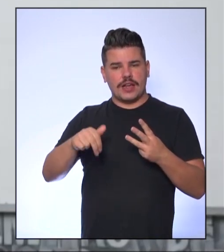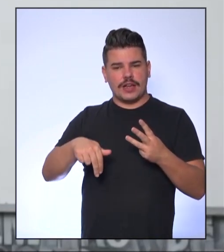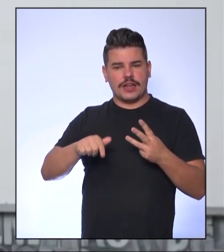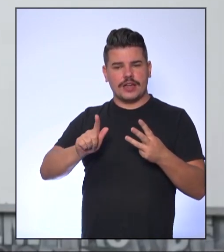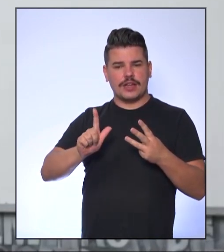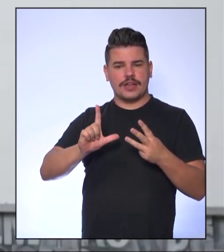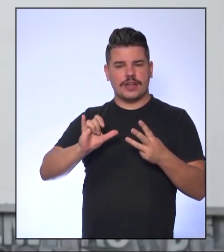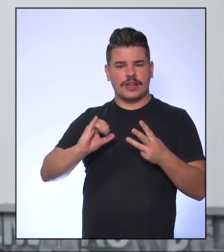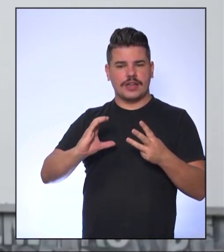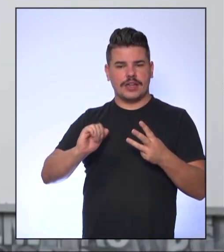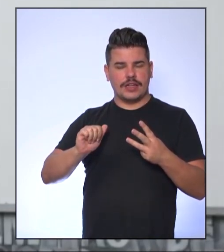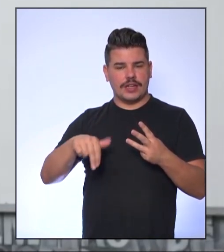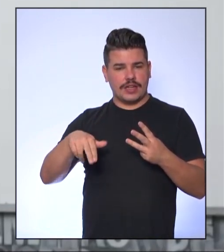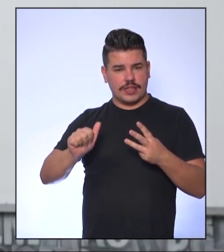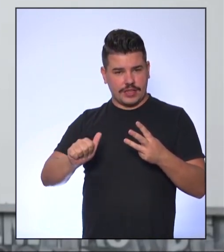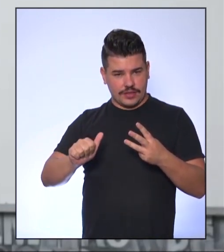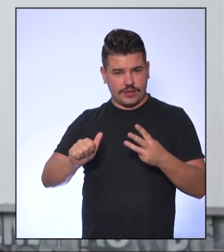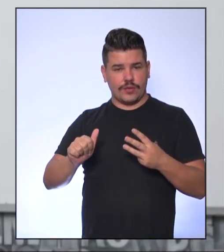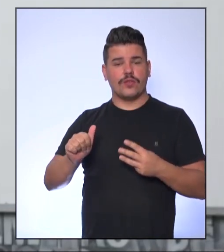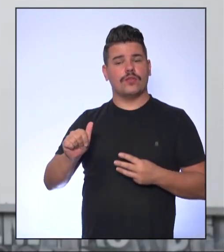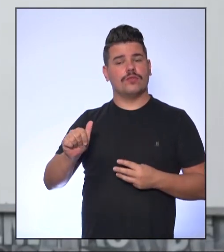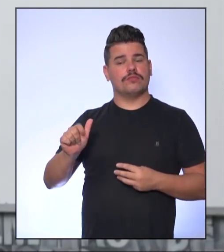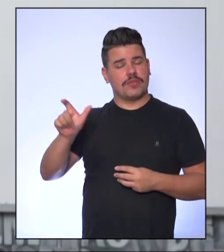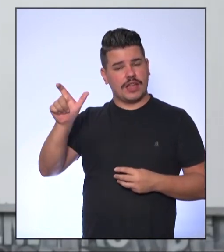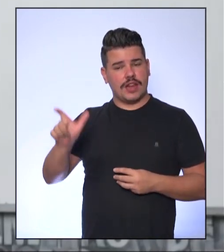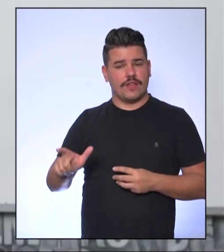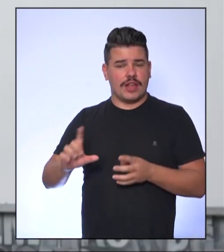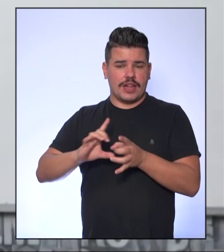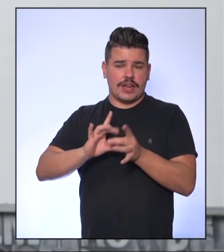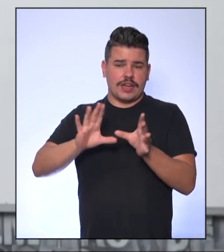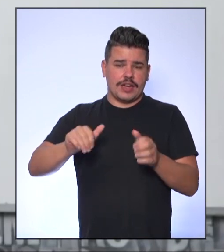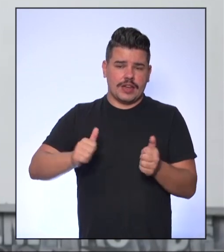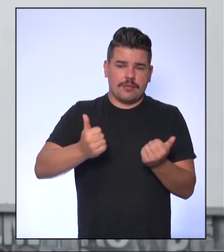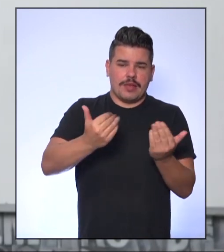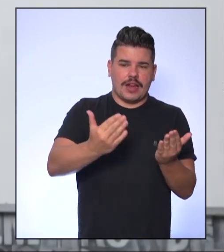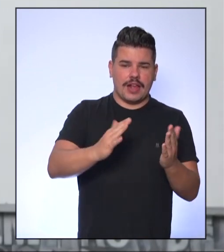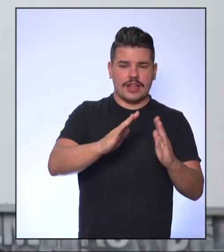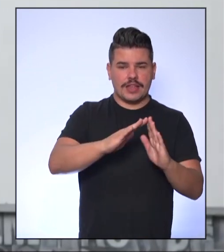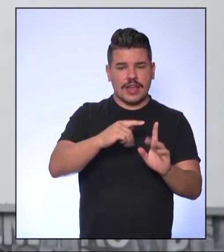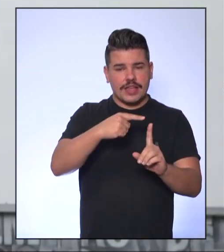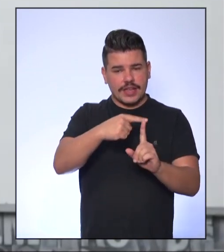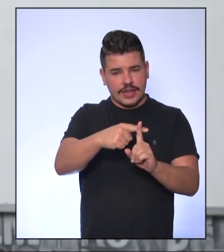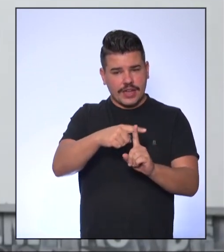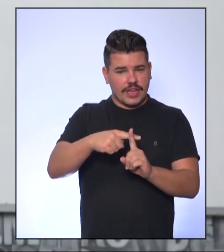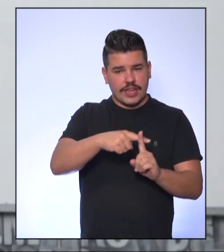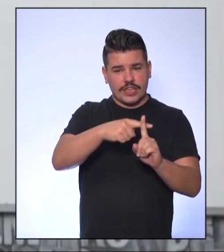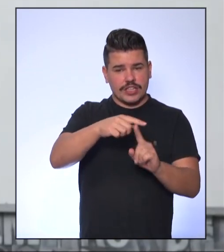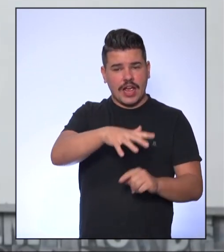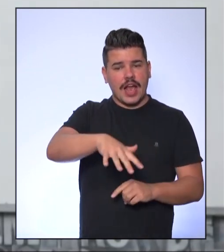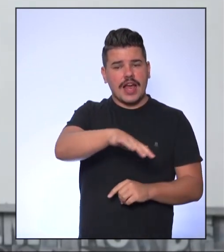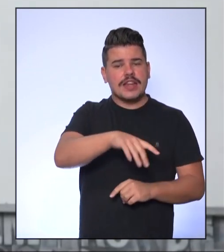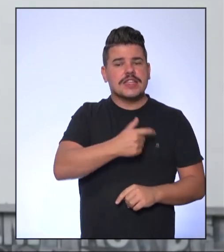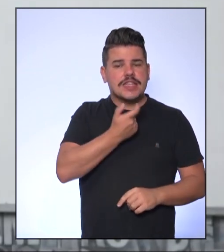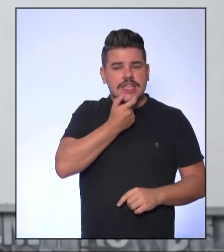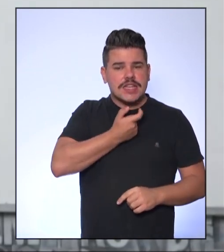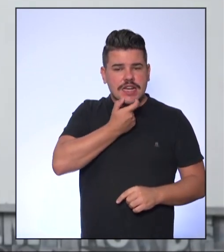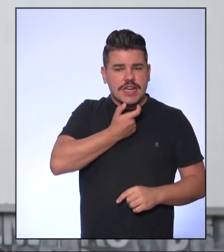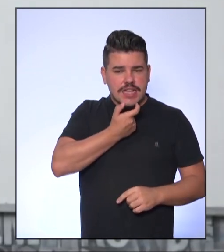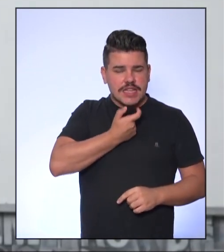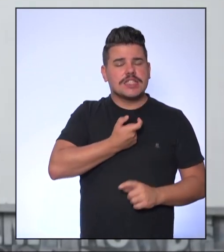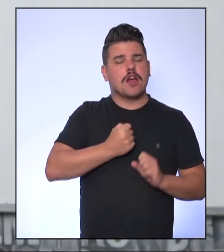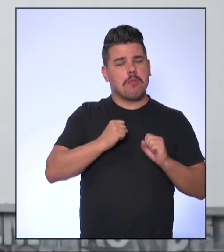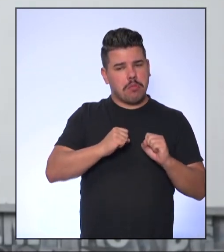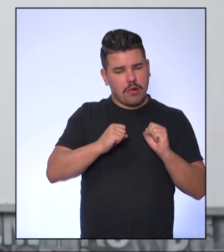VIII vai liberar apenas para a igreja inglesa os benefícios,